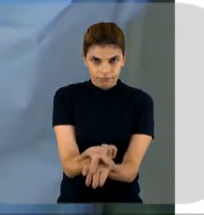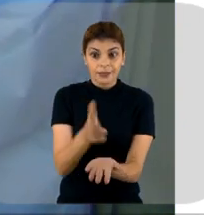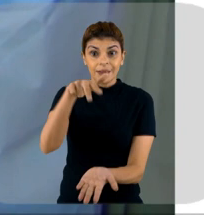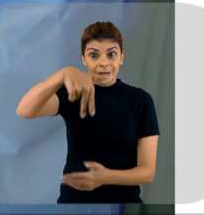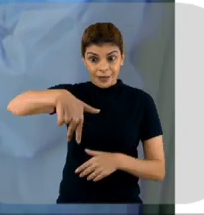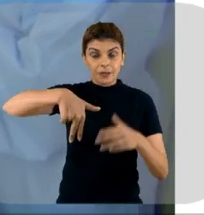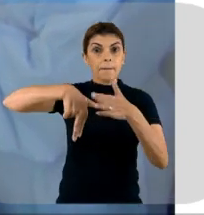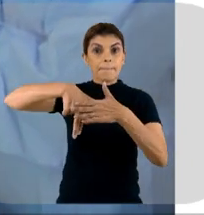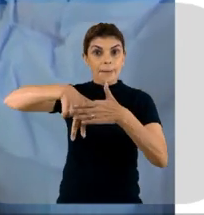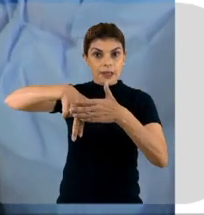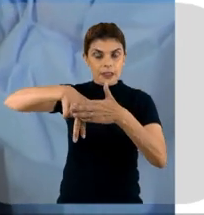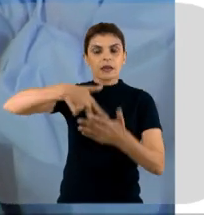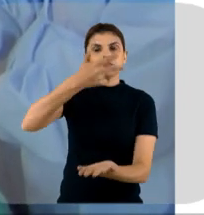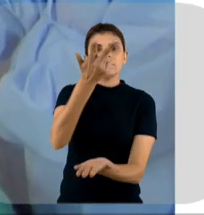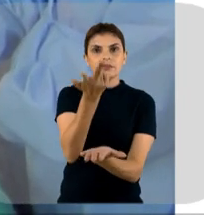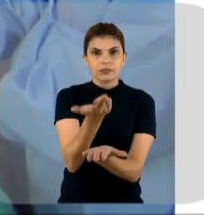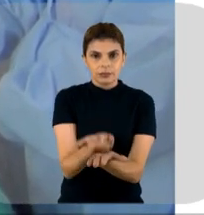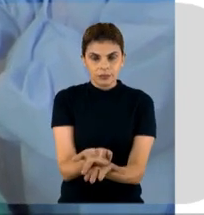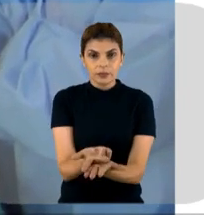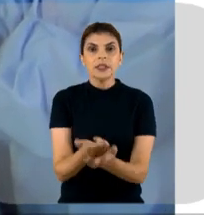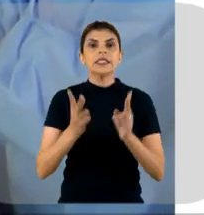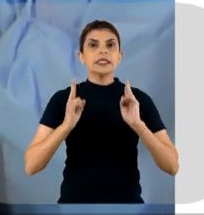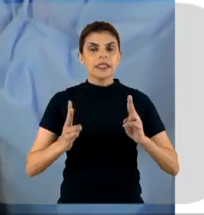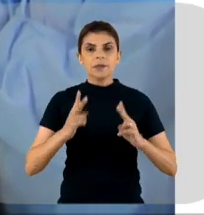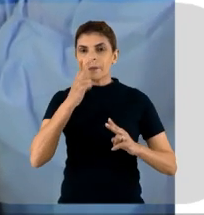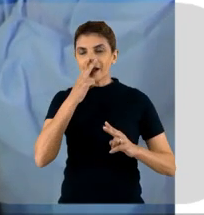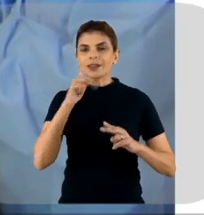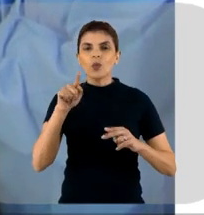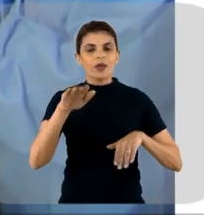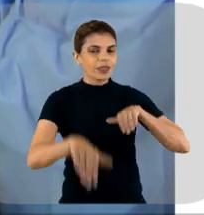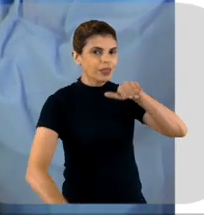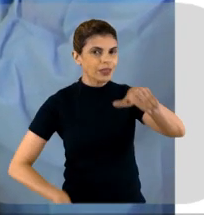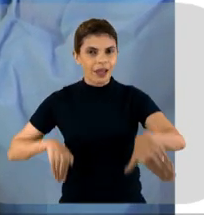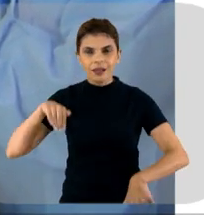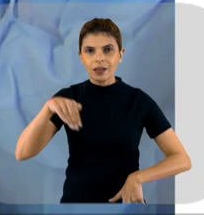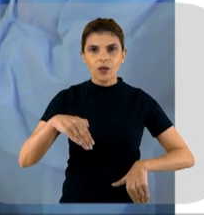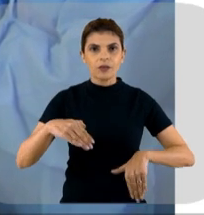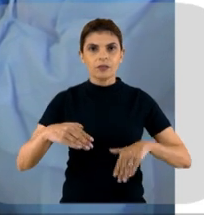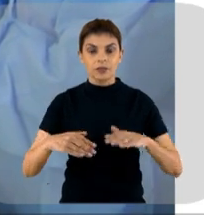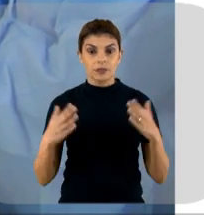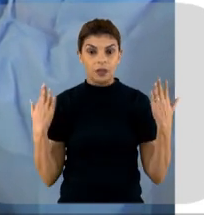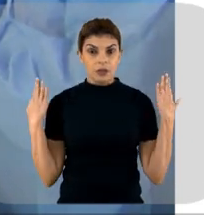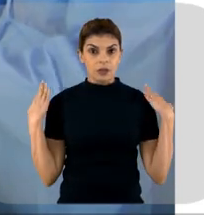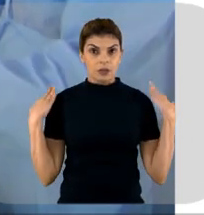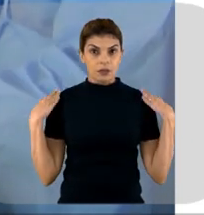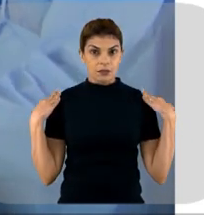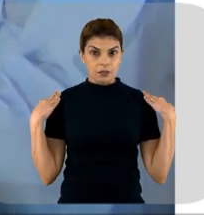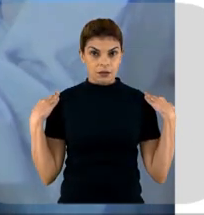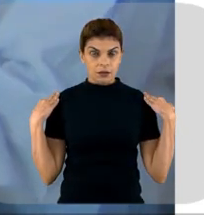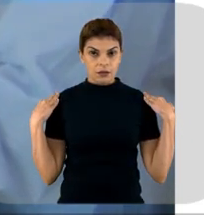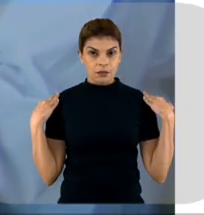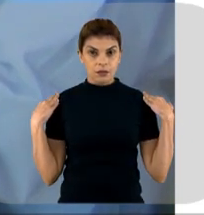Na posição prona, então, o paciente preferencialmente deve ficar na posição de nadador,